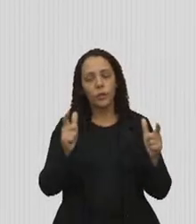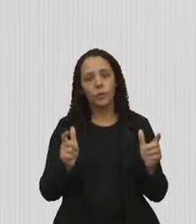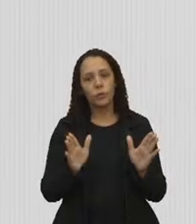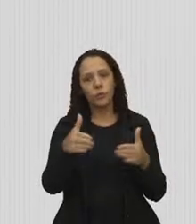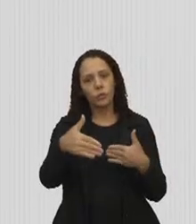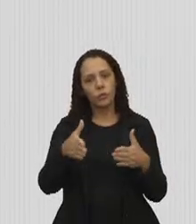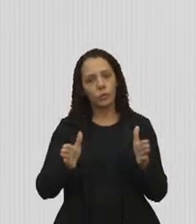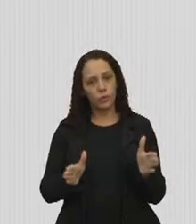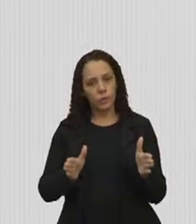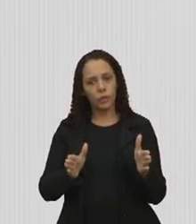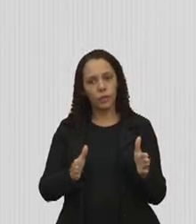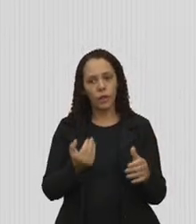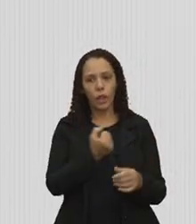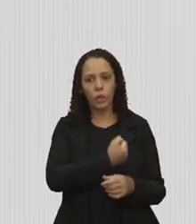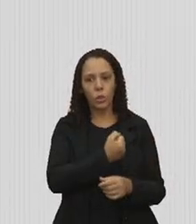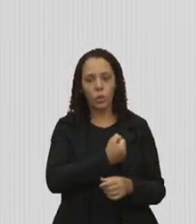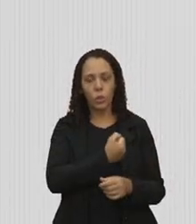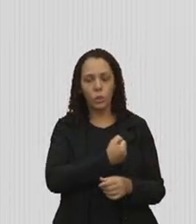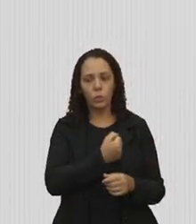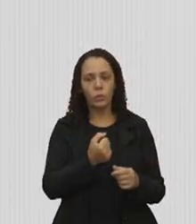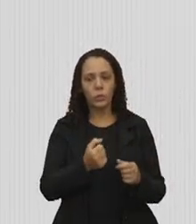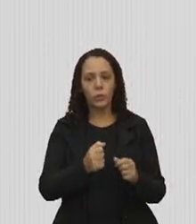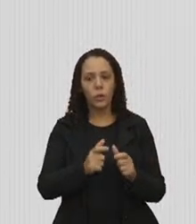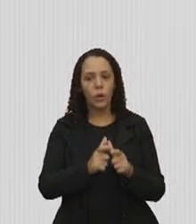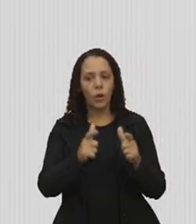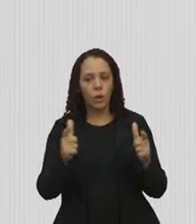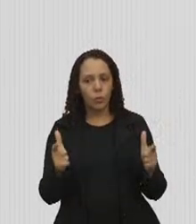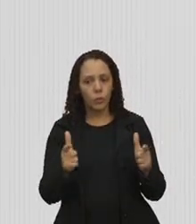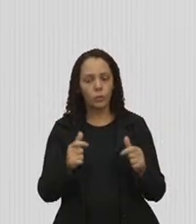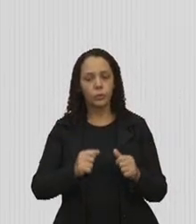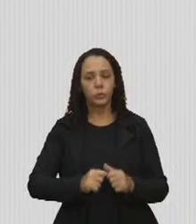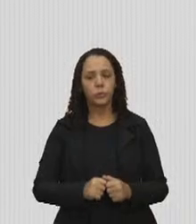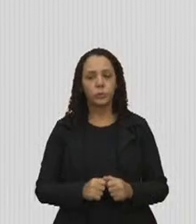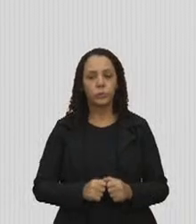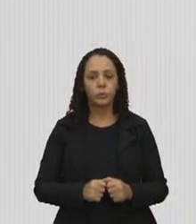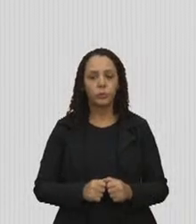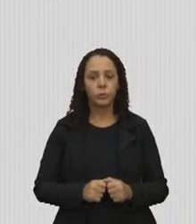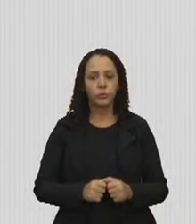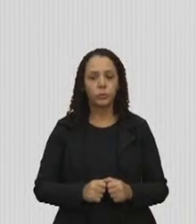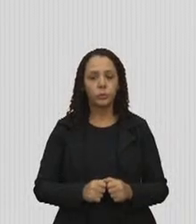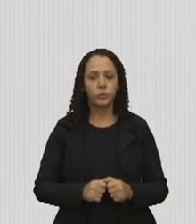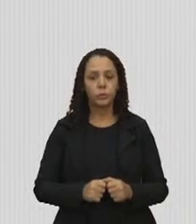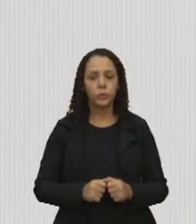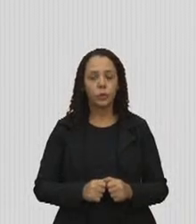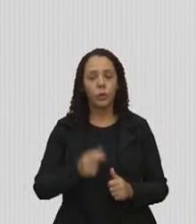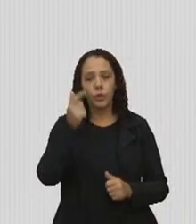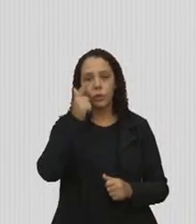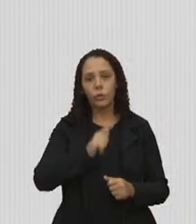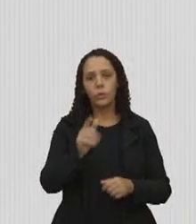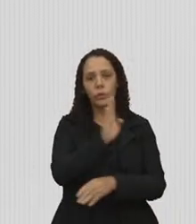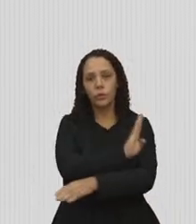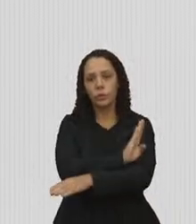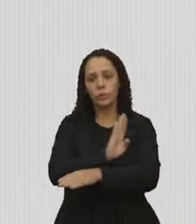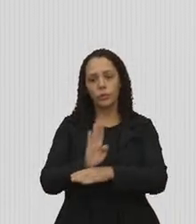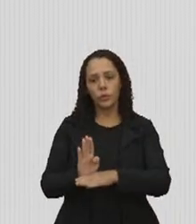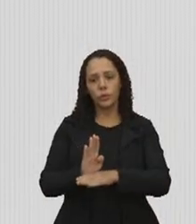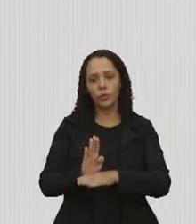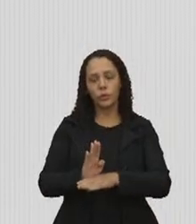salas de aula no nosso prédio, que possibilitou a abertura do bacharelado